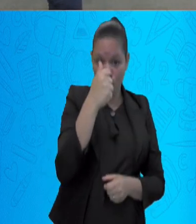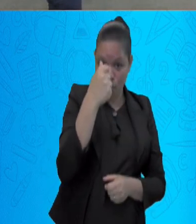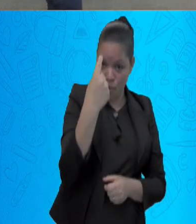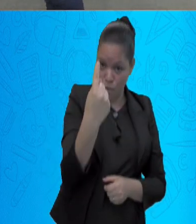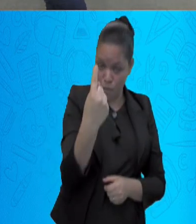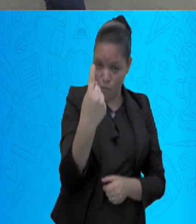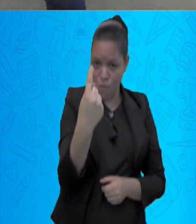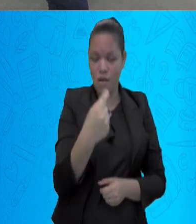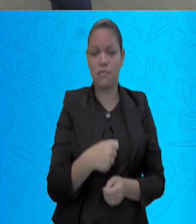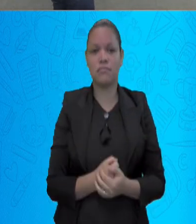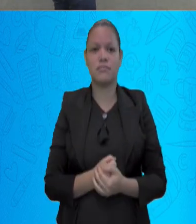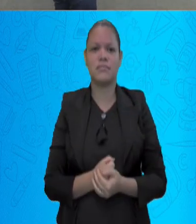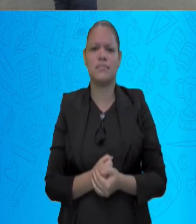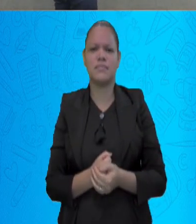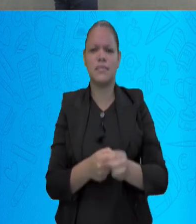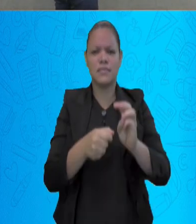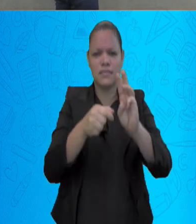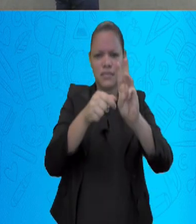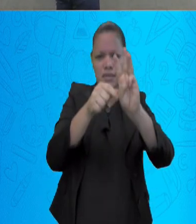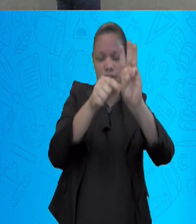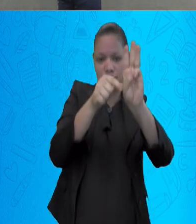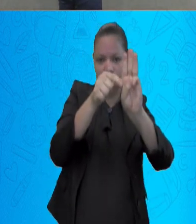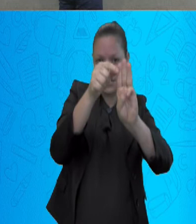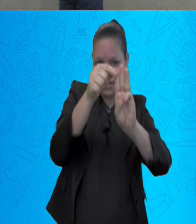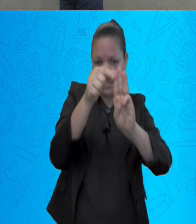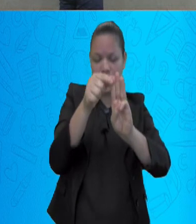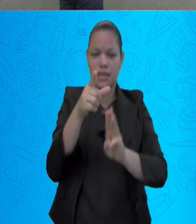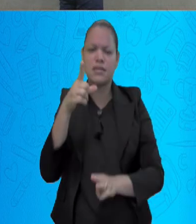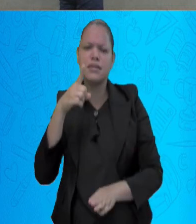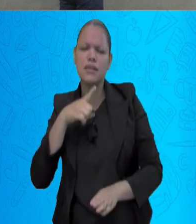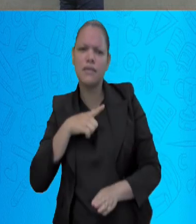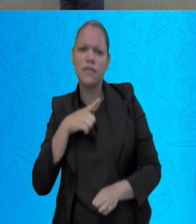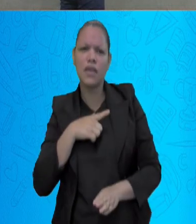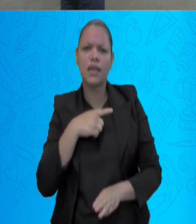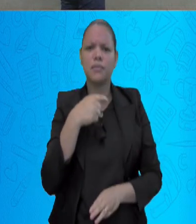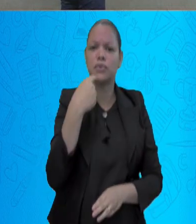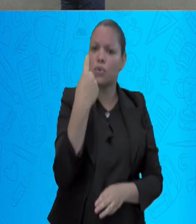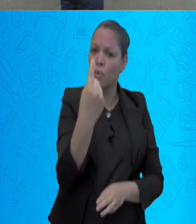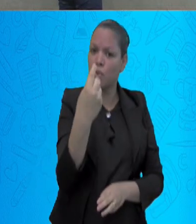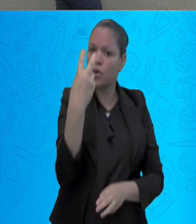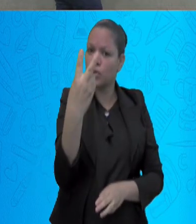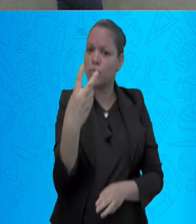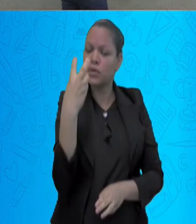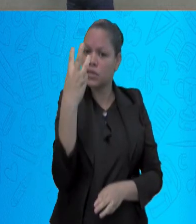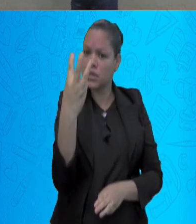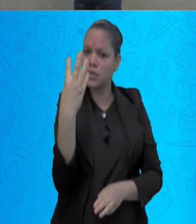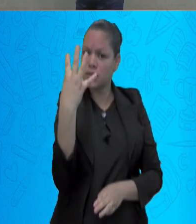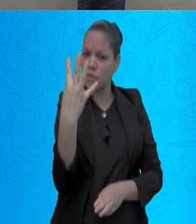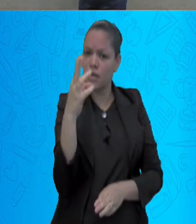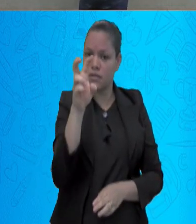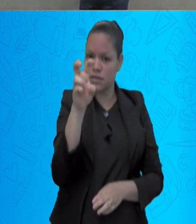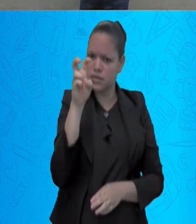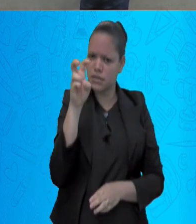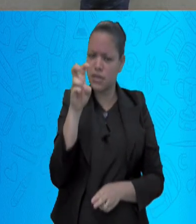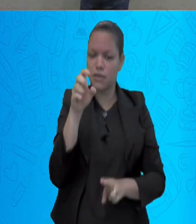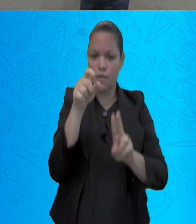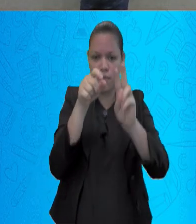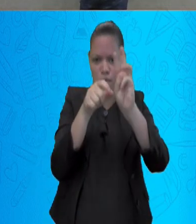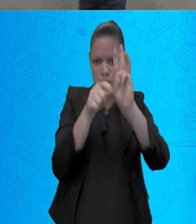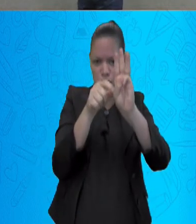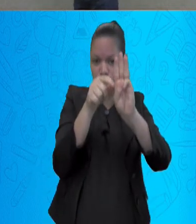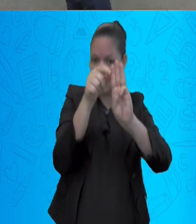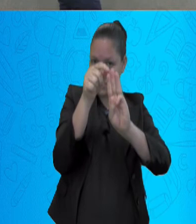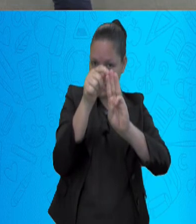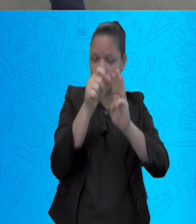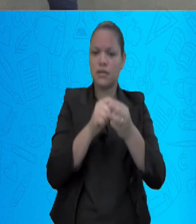Quantas centenas? Vamos contar? 1, 2, 3, 4, 5. 5